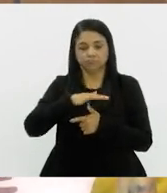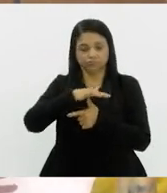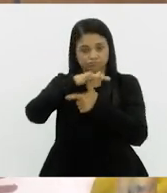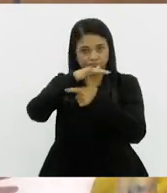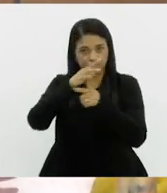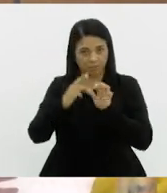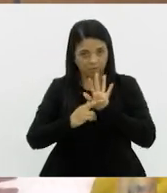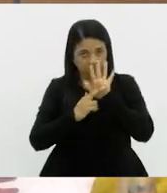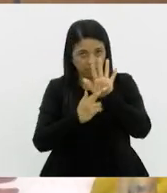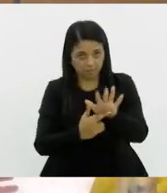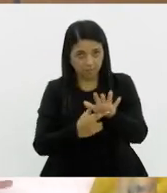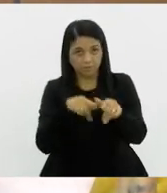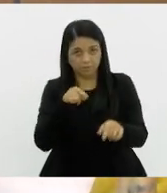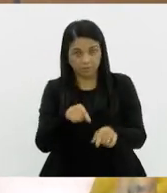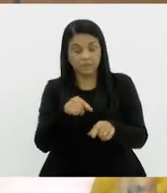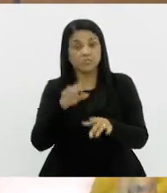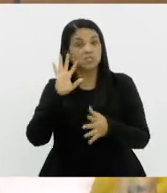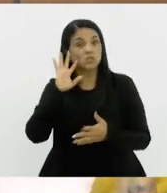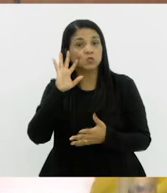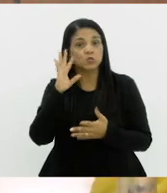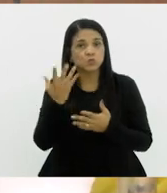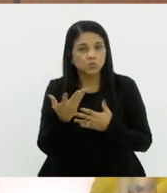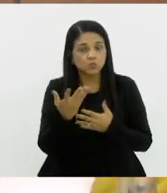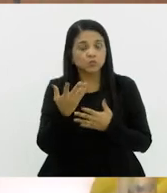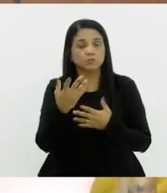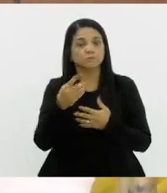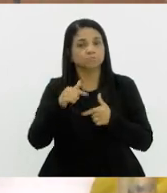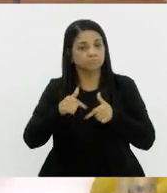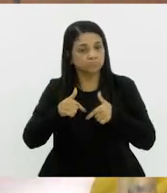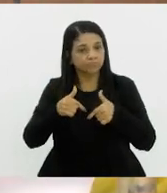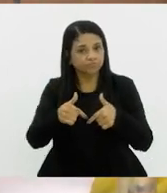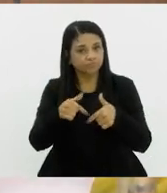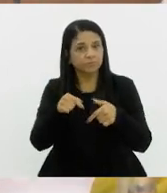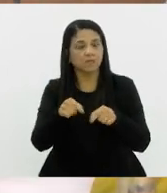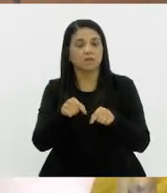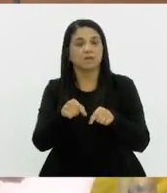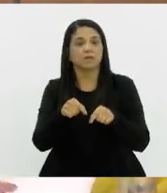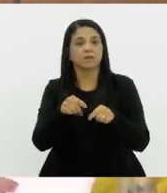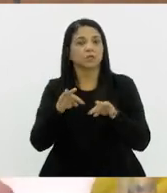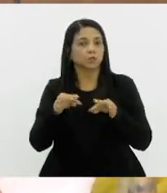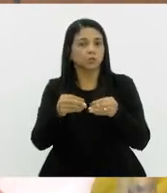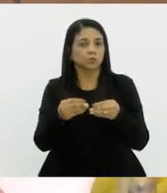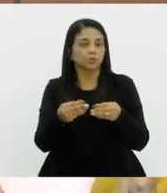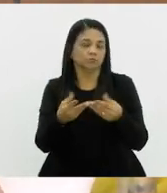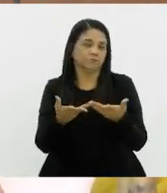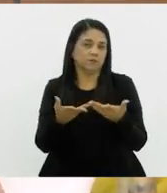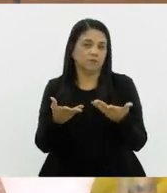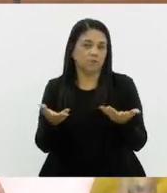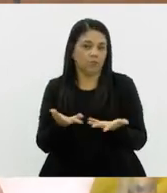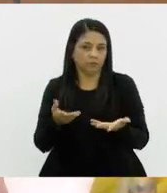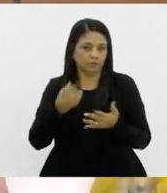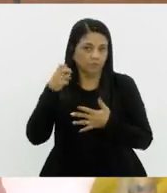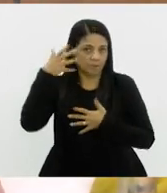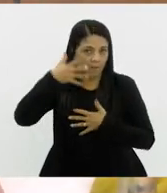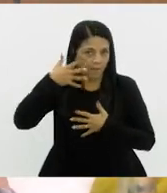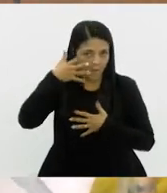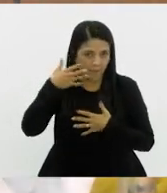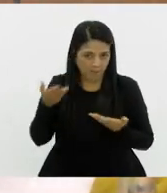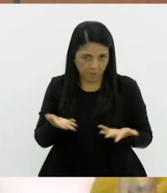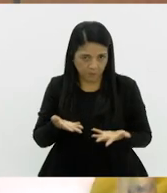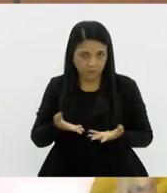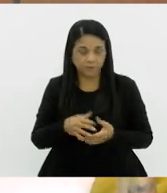representada, é de trazer soluções efetivas que vão ao encontro de tudo aquilo que já foi falado até aqui. Nós teríamos,